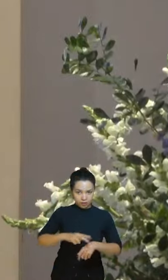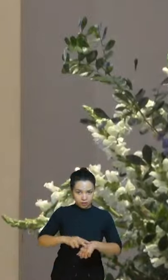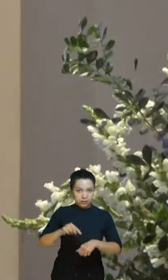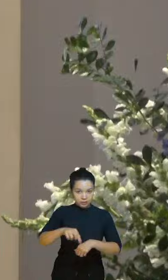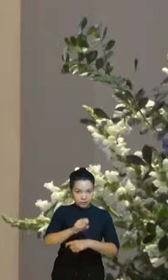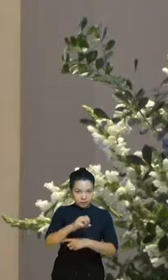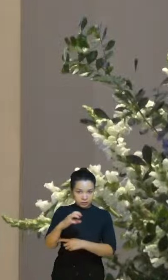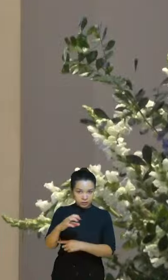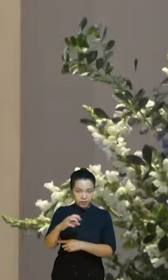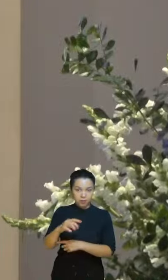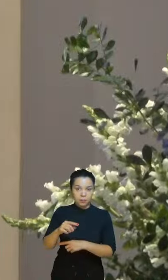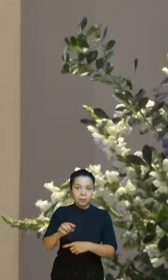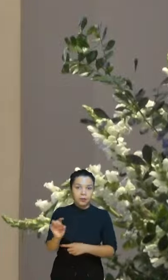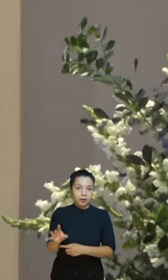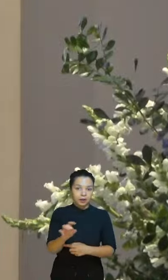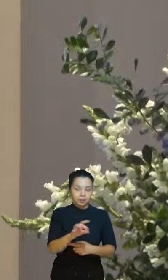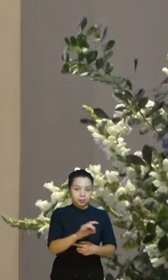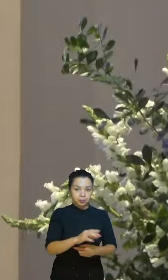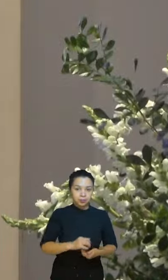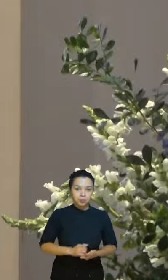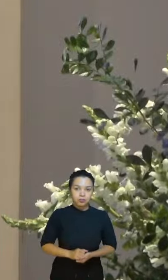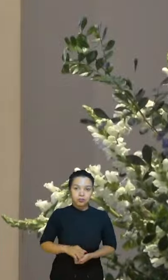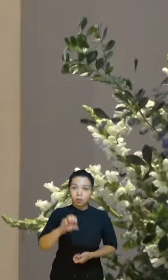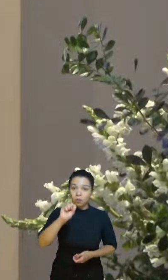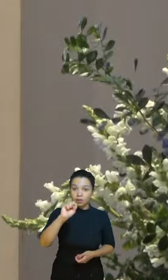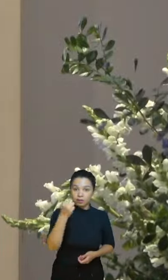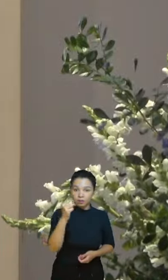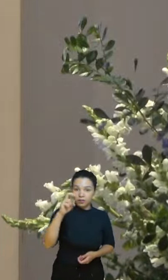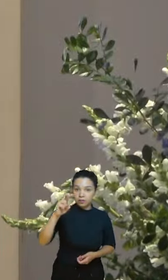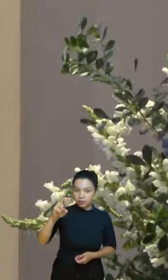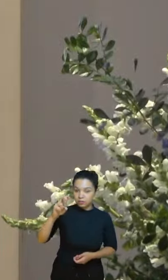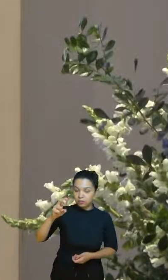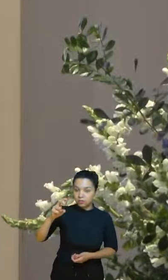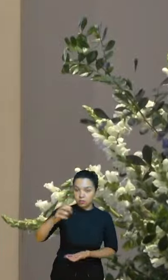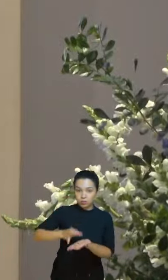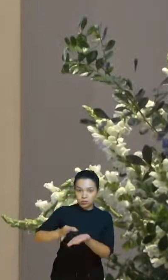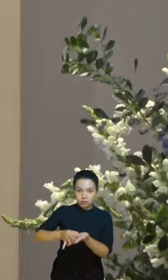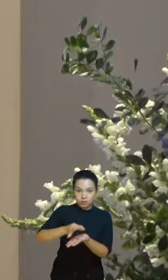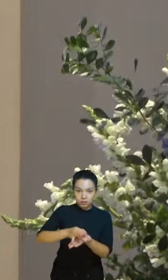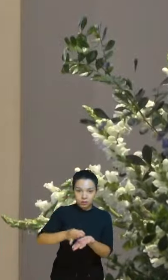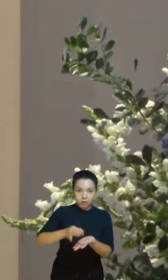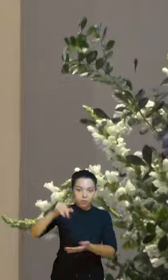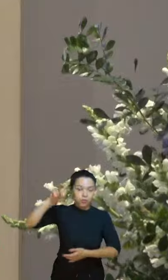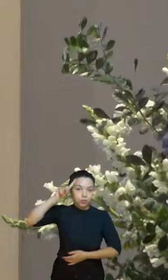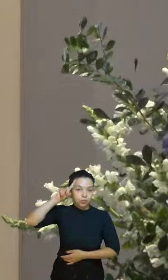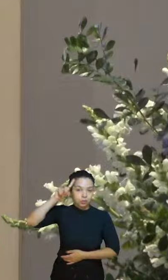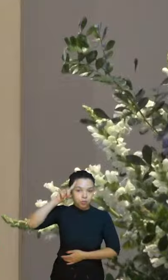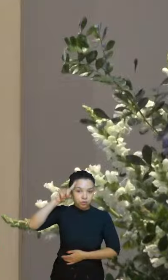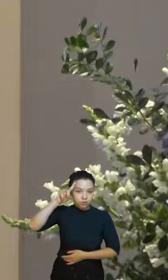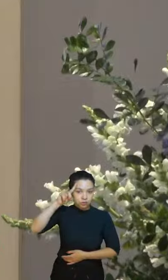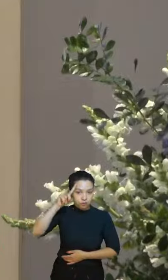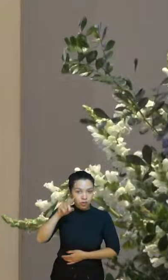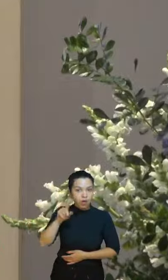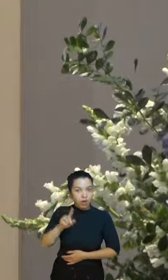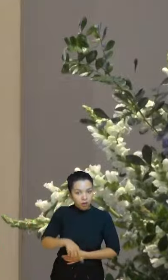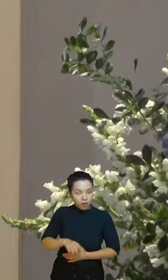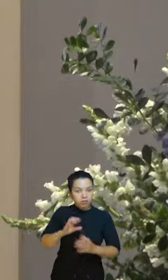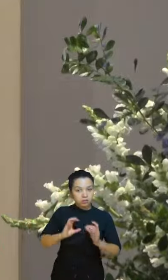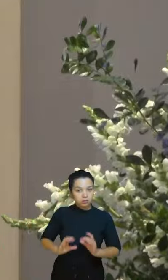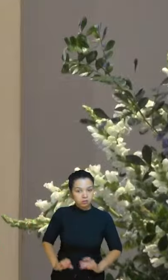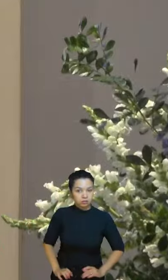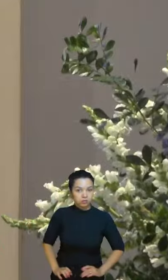Presidente Mauro é de 85 centavos por dia é o que o cidadão de Santa